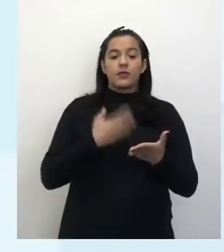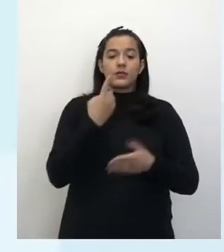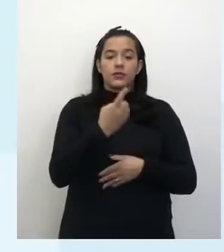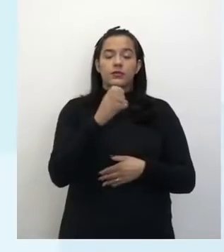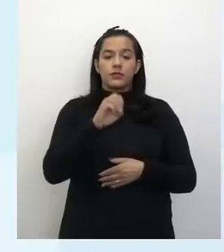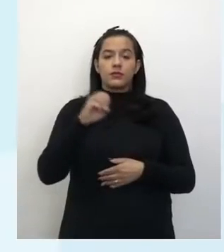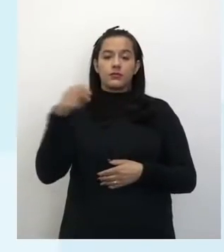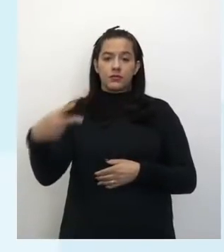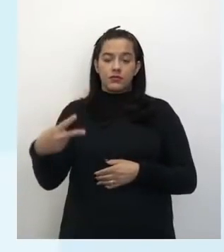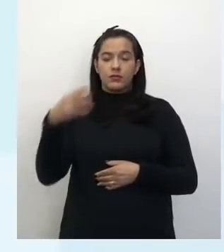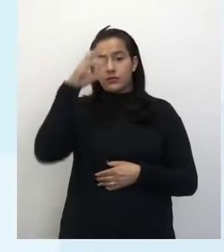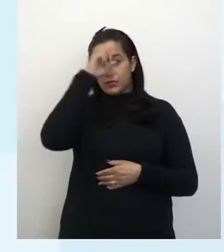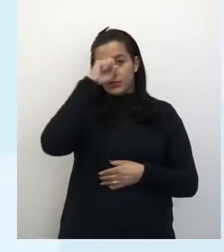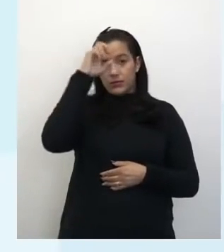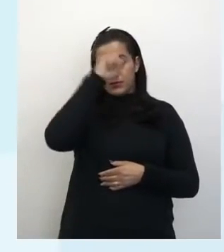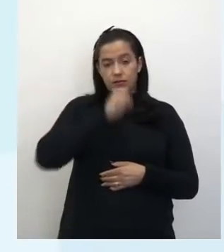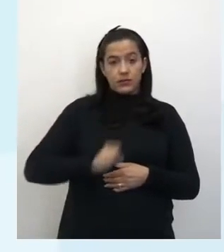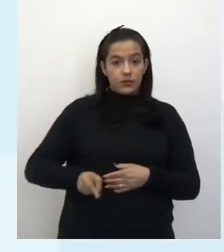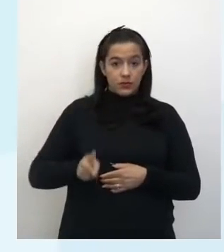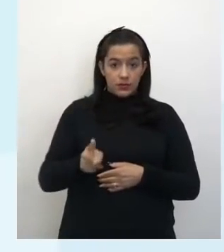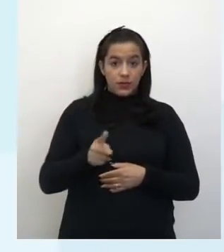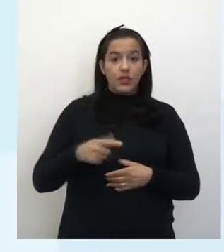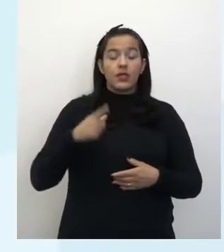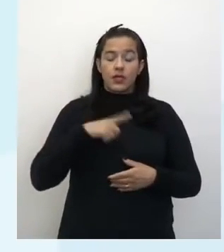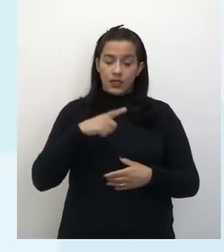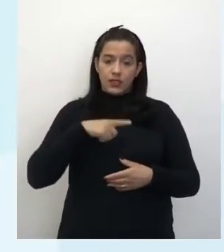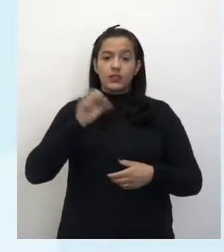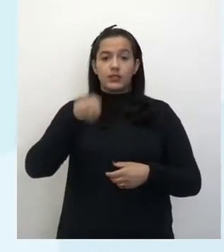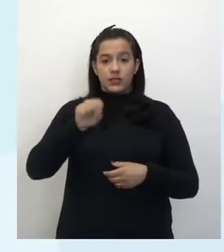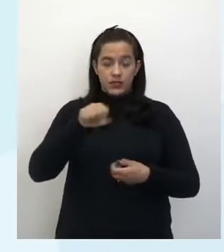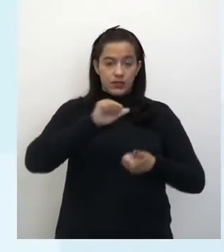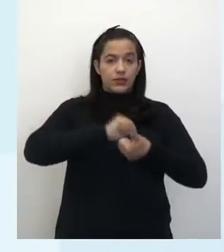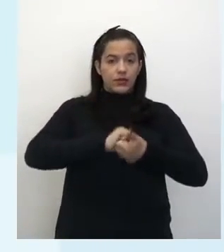102 do nosso Aprender Sempre. Ele foi adaptado, sim,